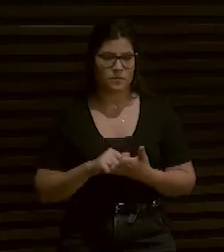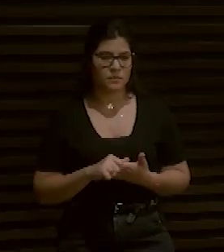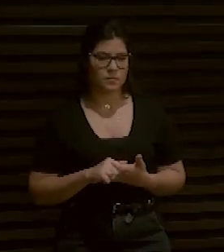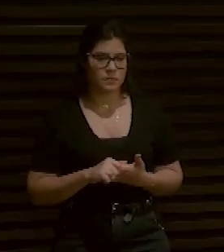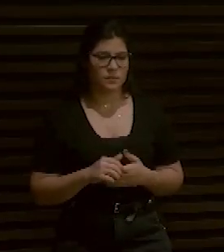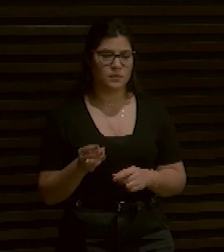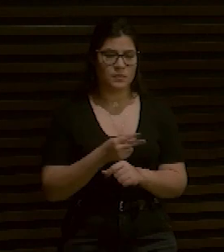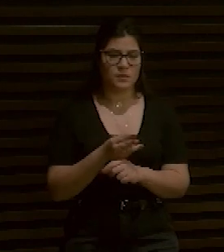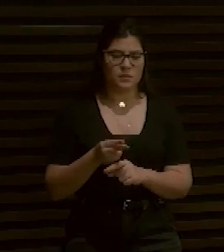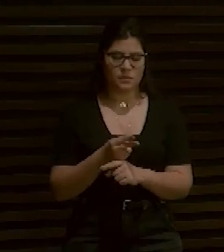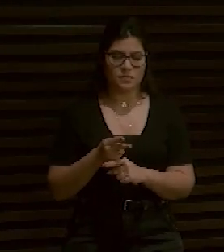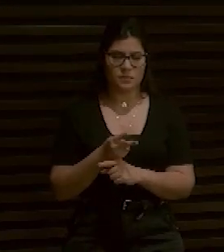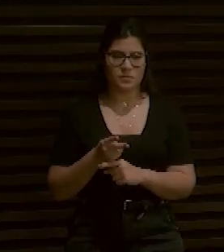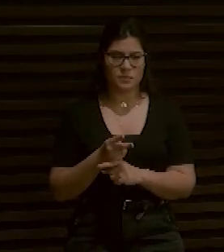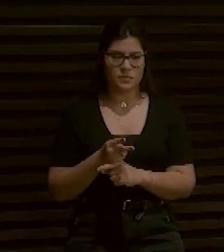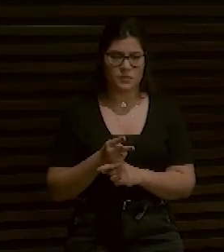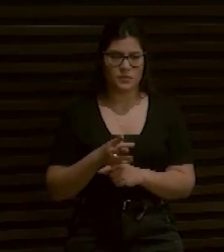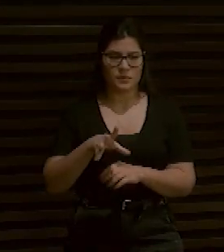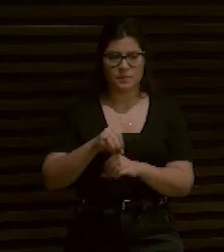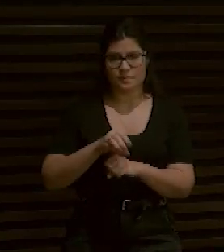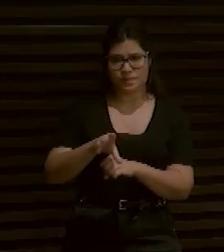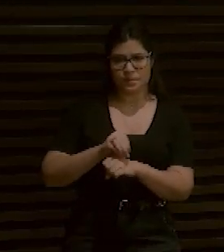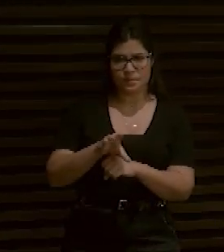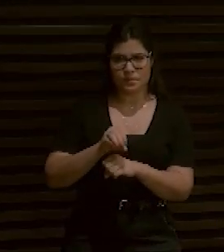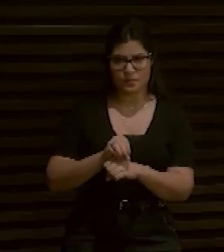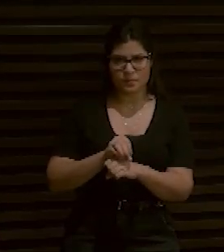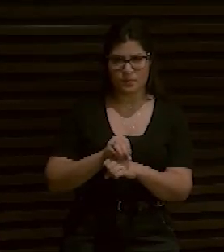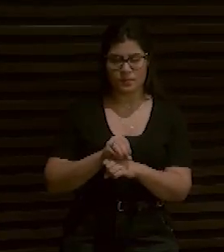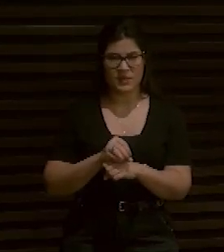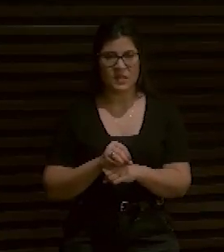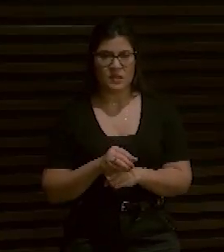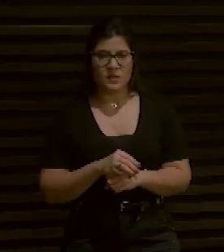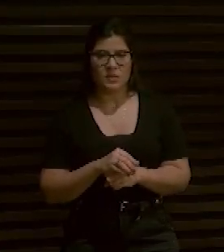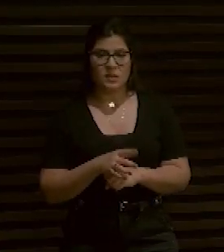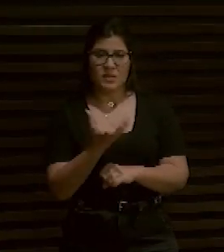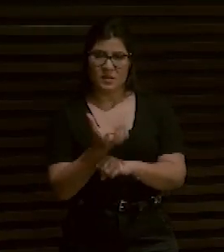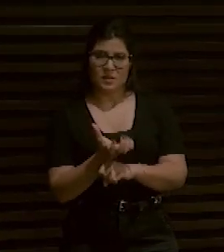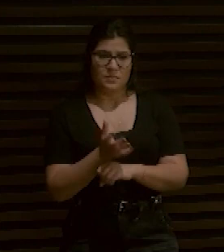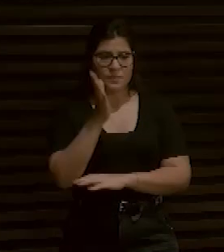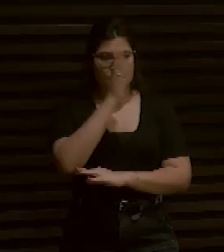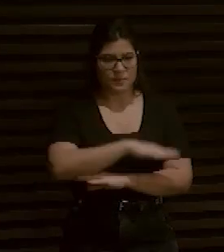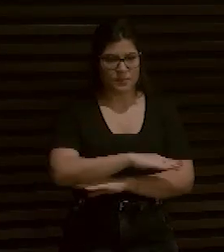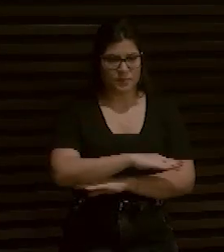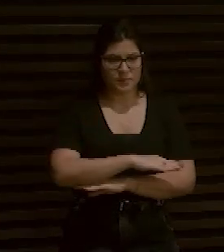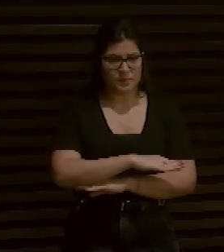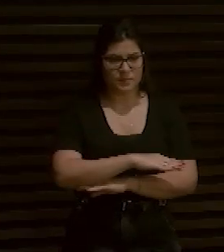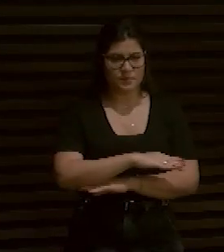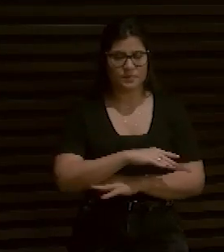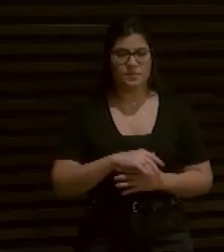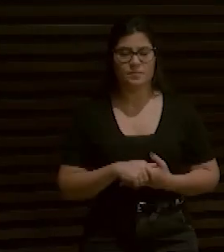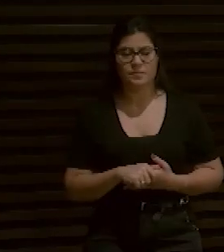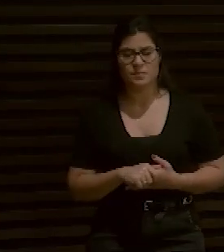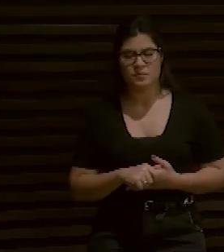lado, já que para os gnósticos a matéria era má. E se a matéria é má, eu vou viver de forma depravada. A matéria é má mesmo, a